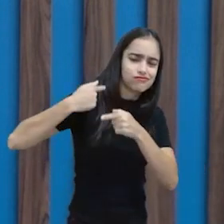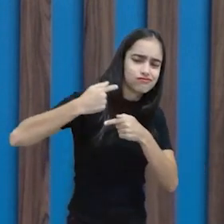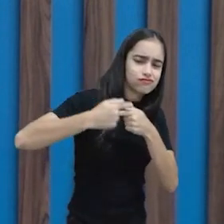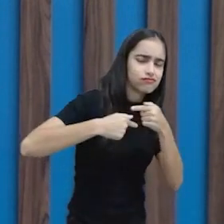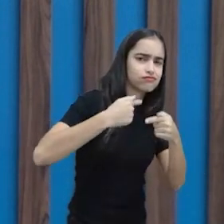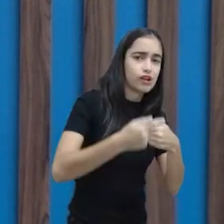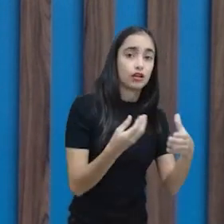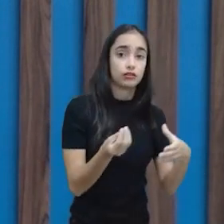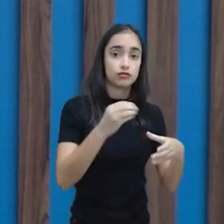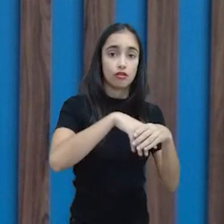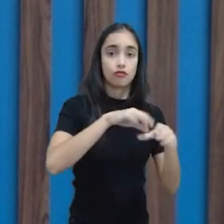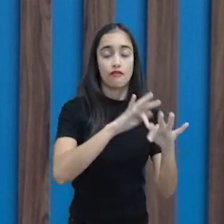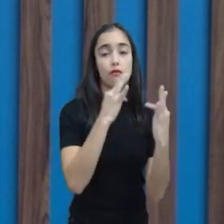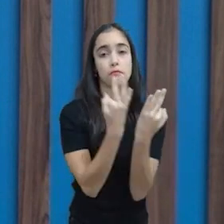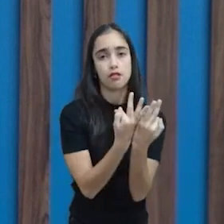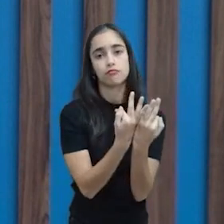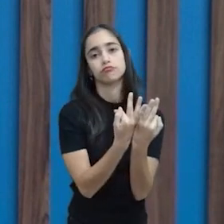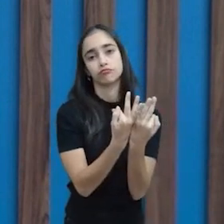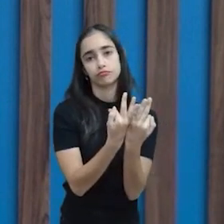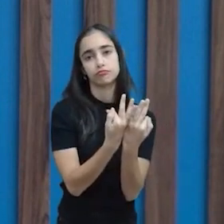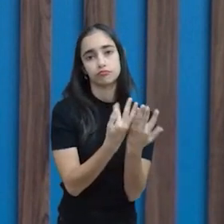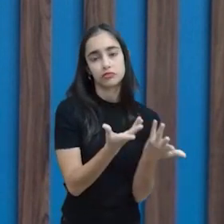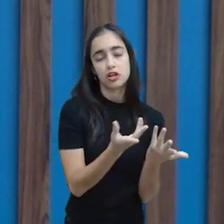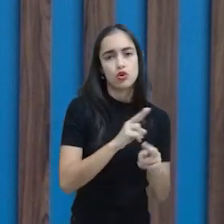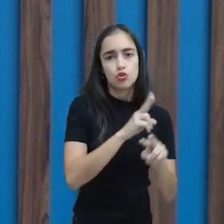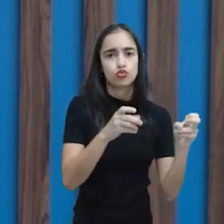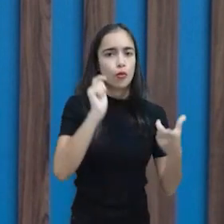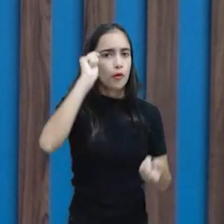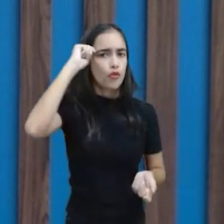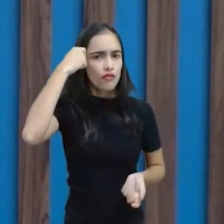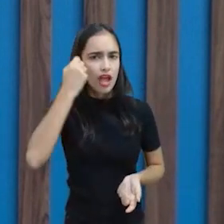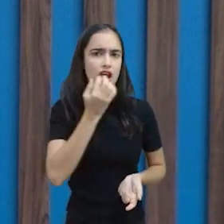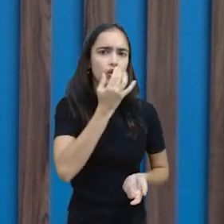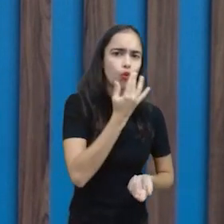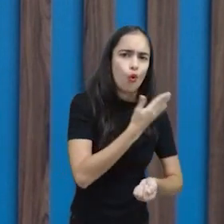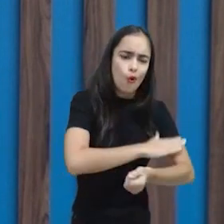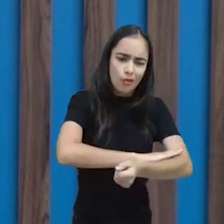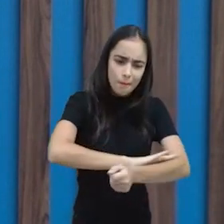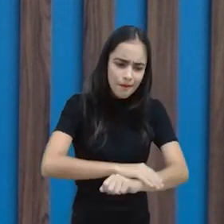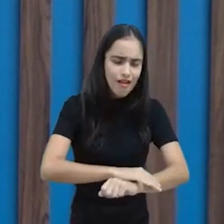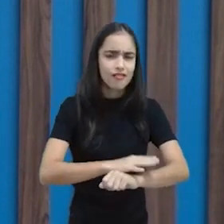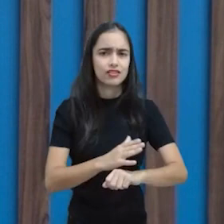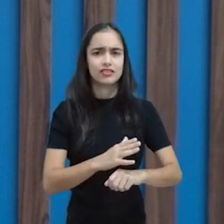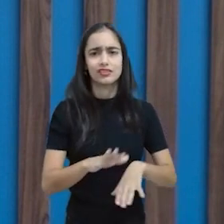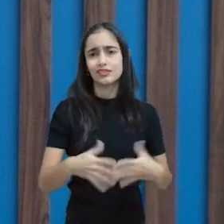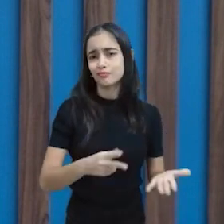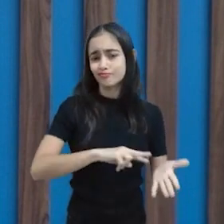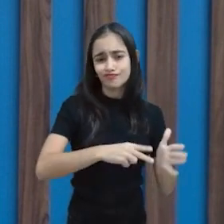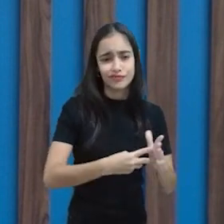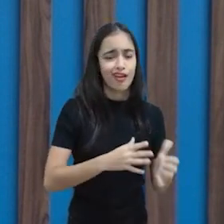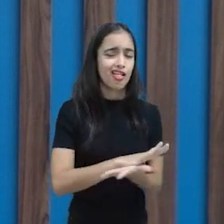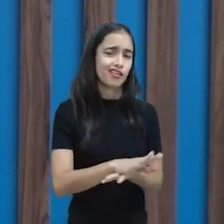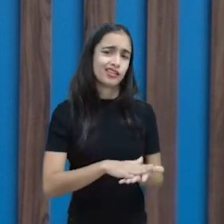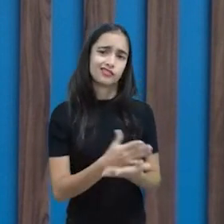dentro das famílias, né? Essa questão do negro, da cor e tudo mais. E sem sentido algum,